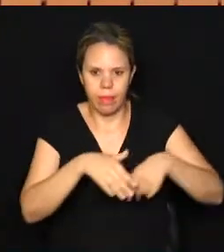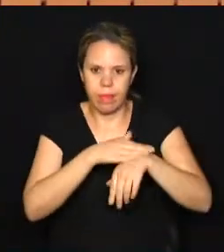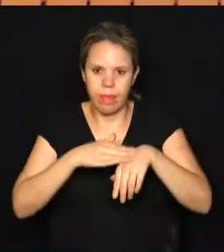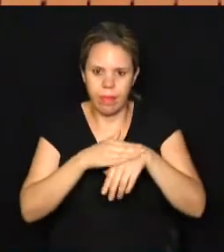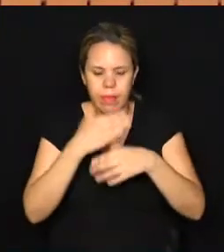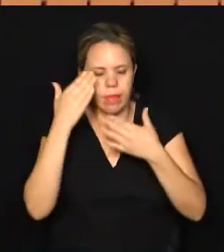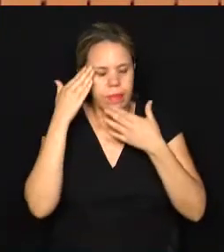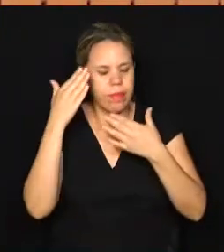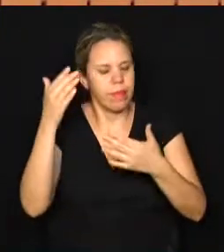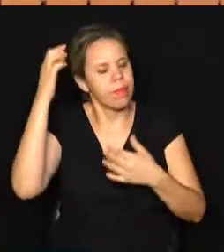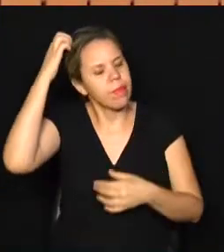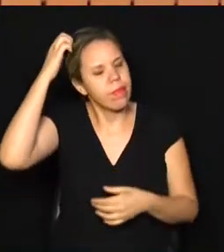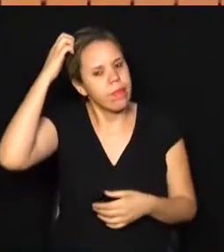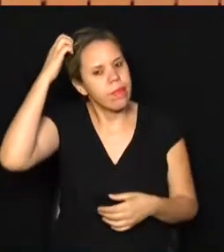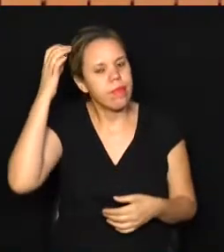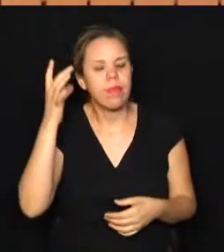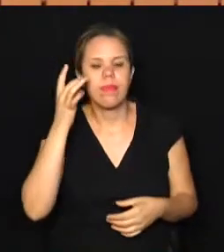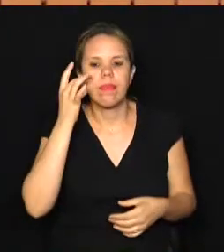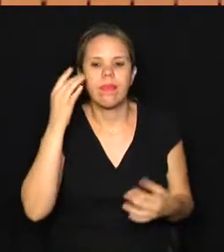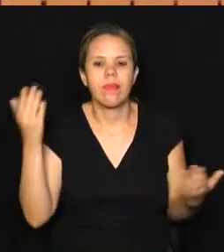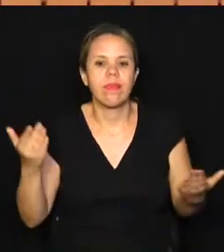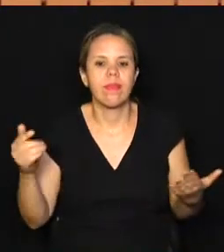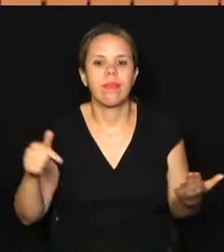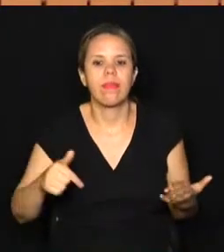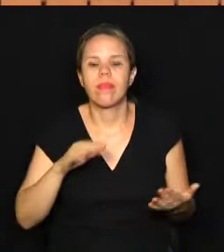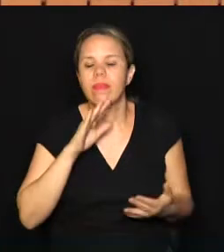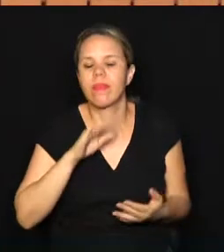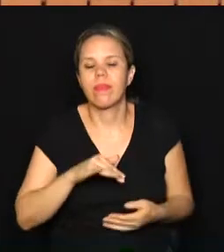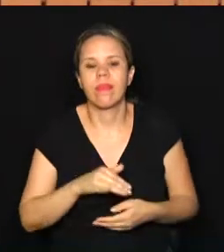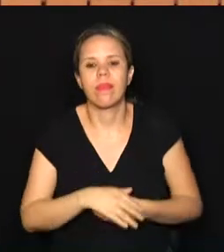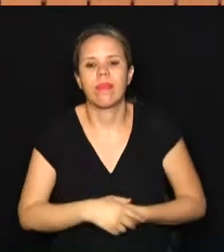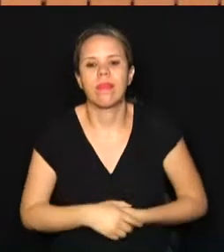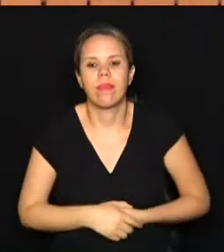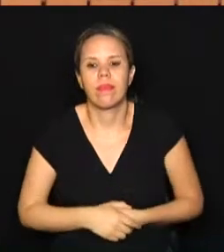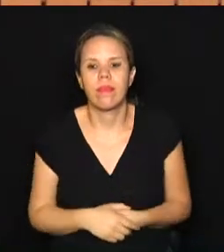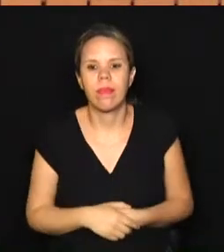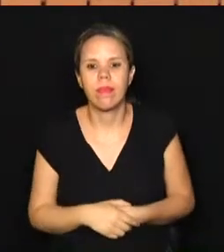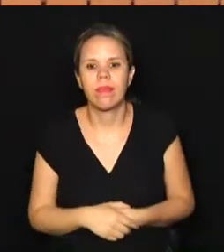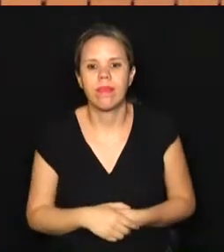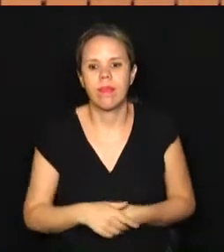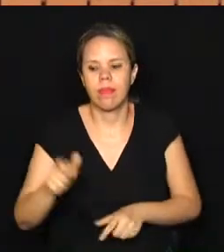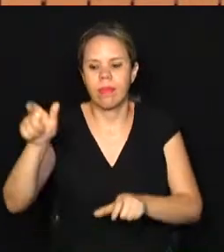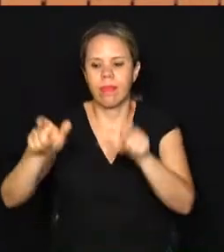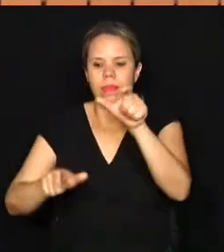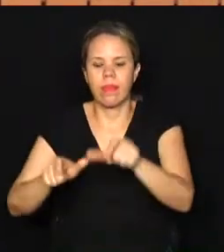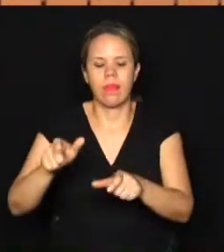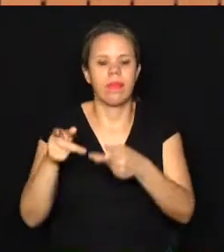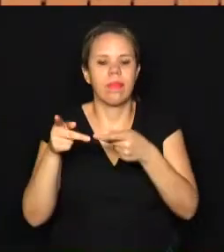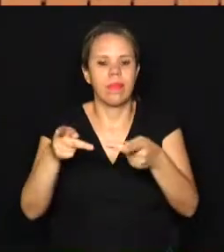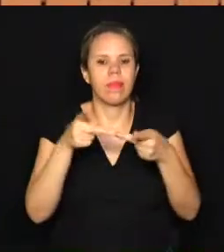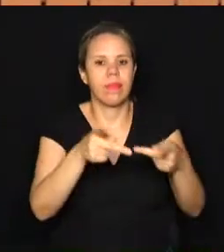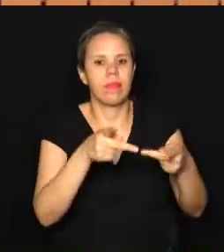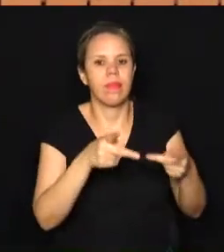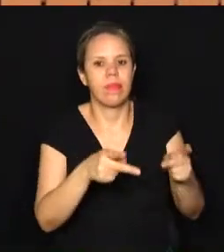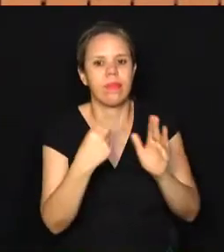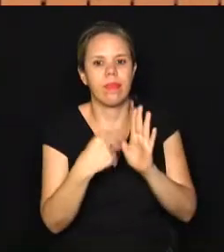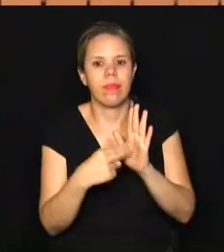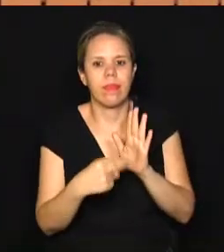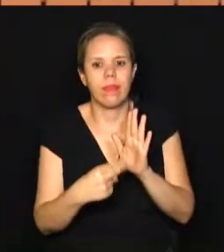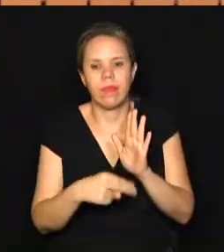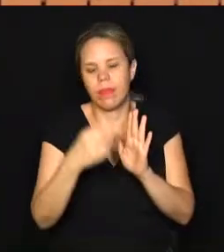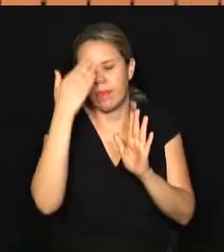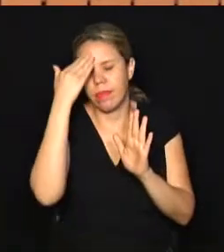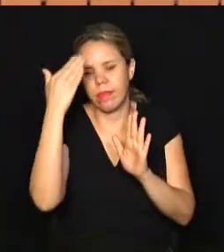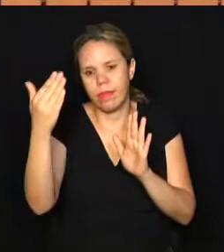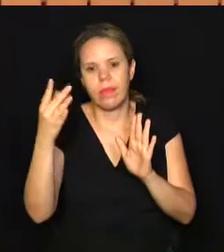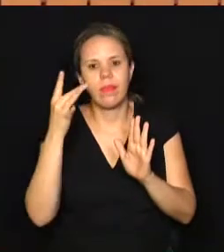a presença aqui hoje, na tarde de hoje, dos nossos convidados e convidadas. Eu gostaria de agradecer a